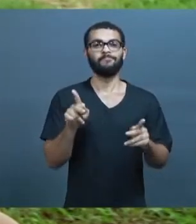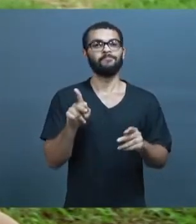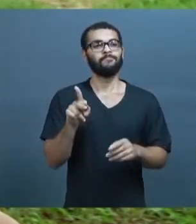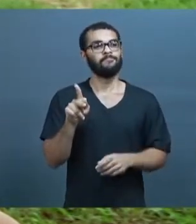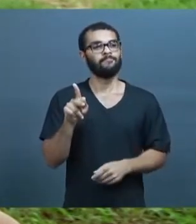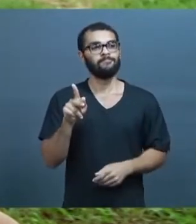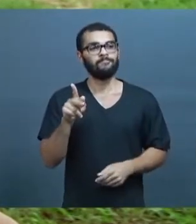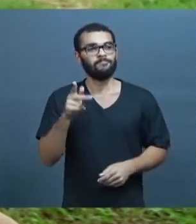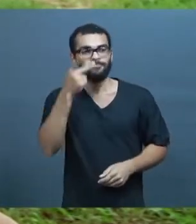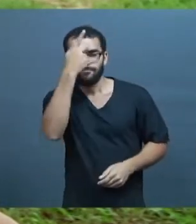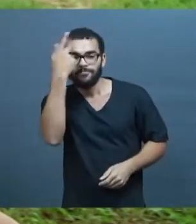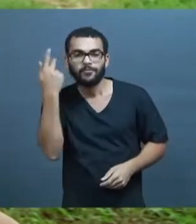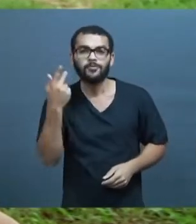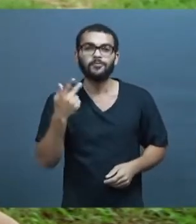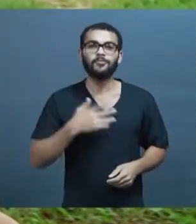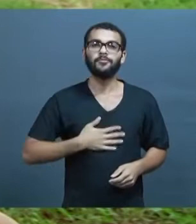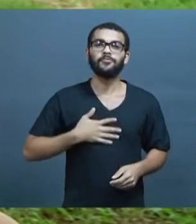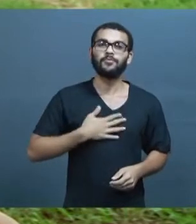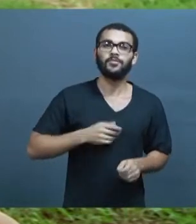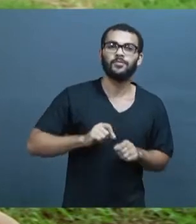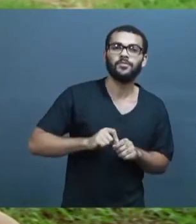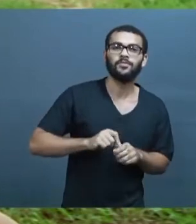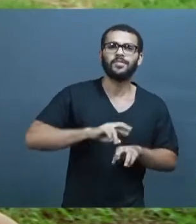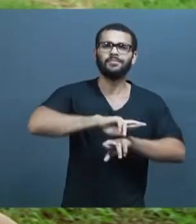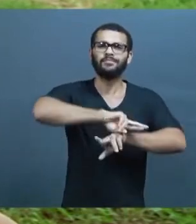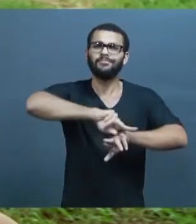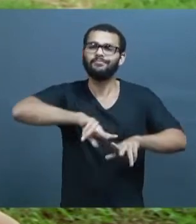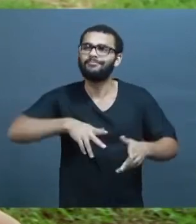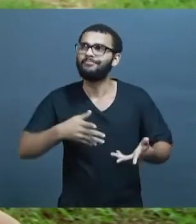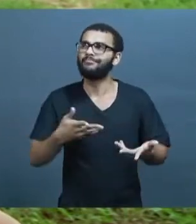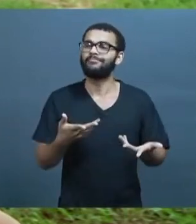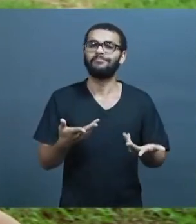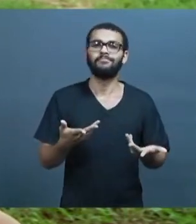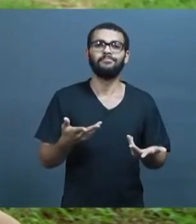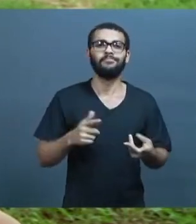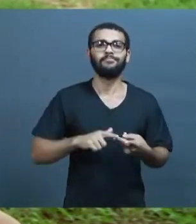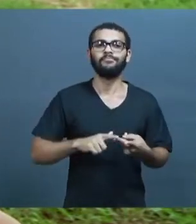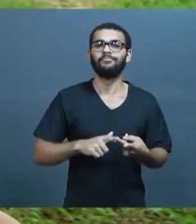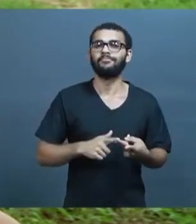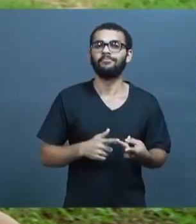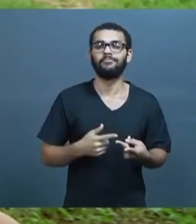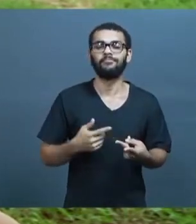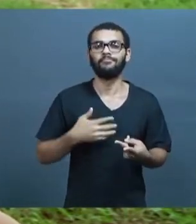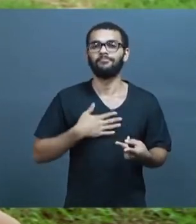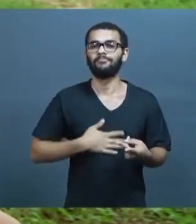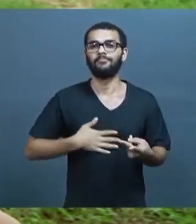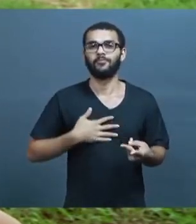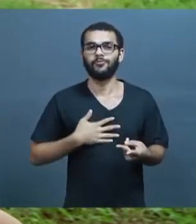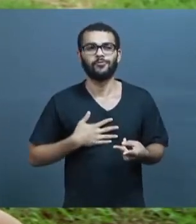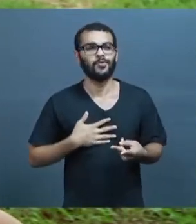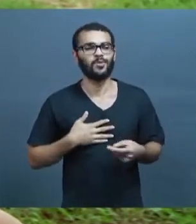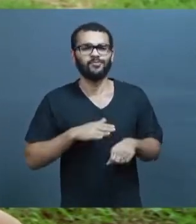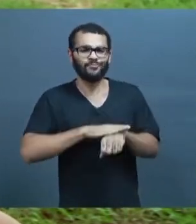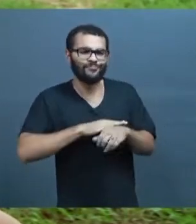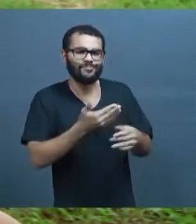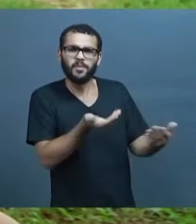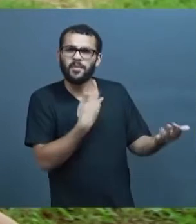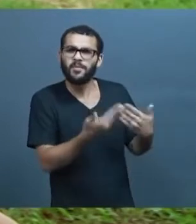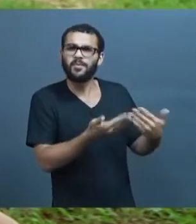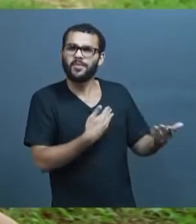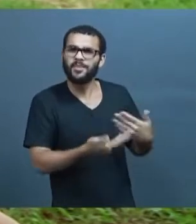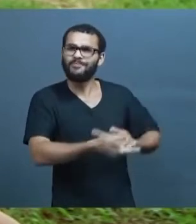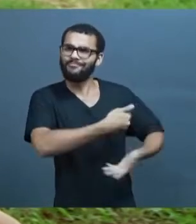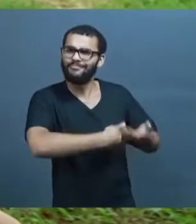de viver, gosto de fazer amizade, gosto de estar no meio das pessoas que me tratam